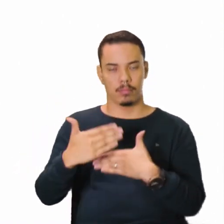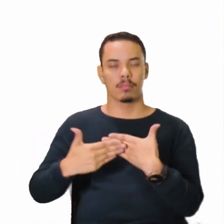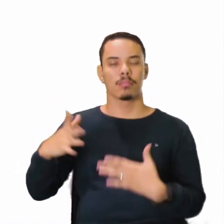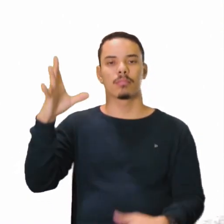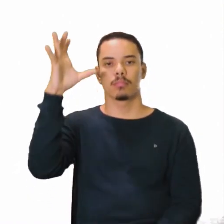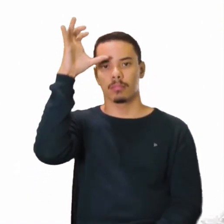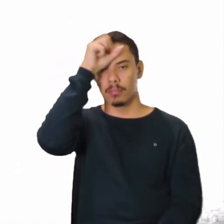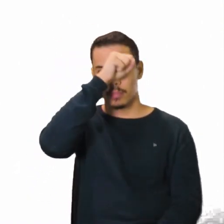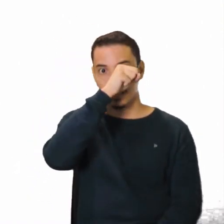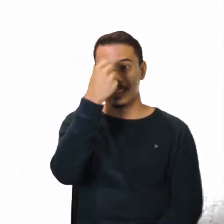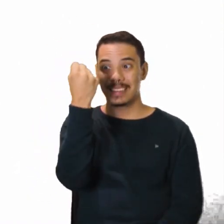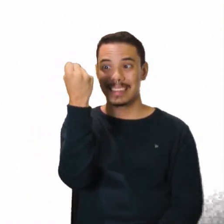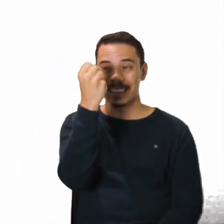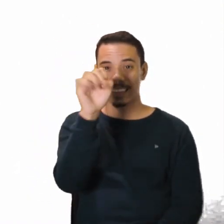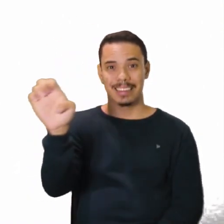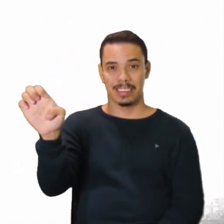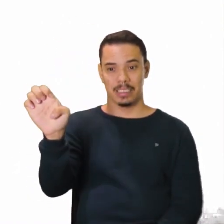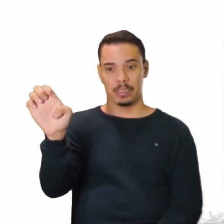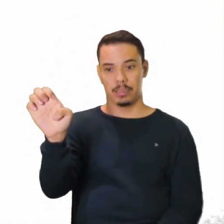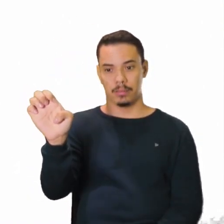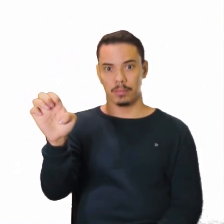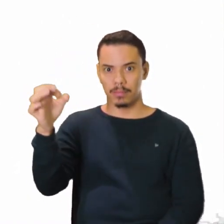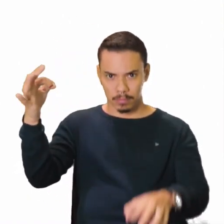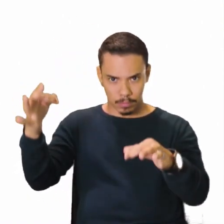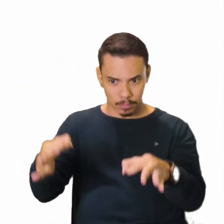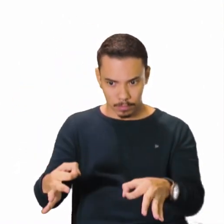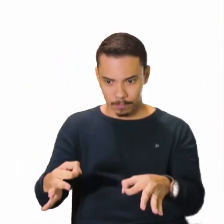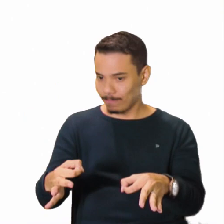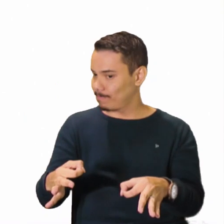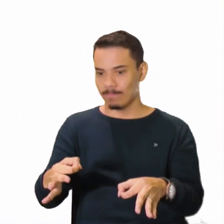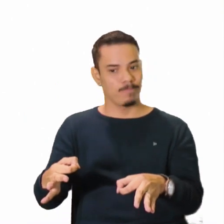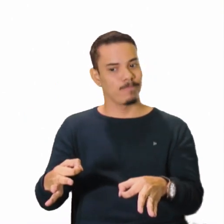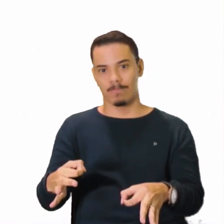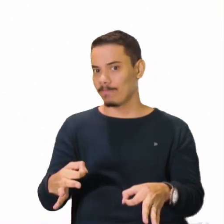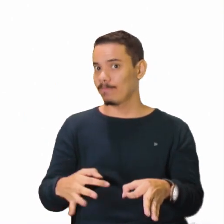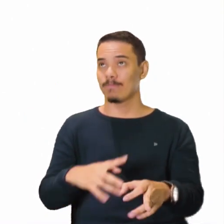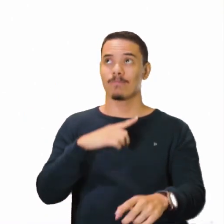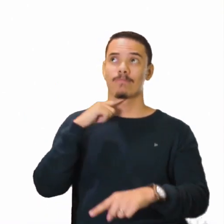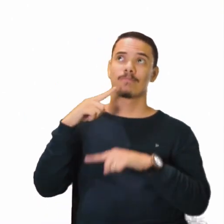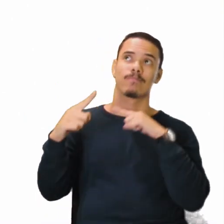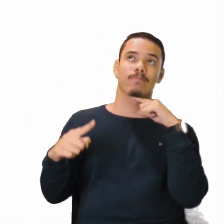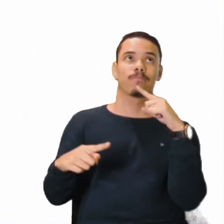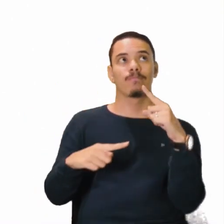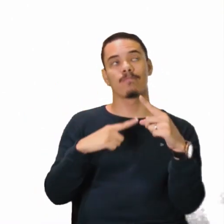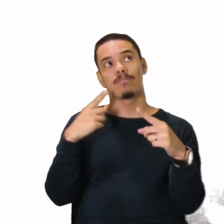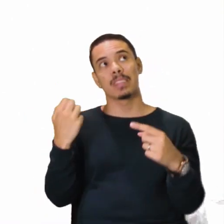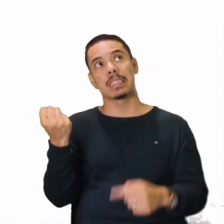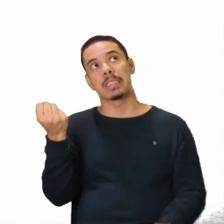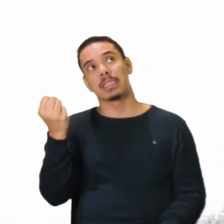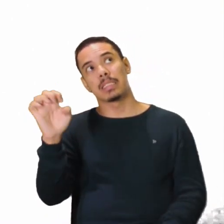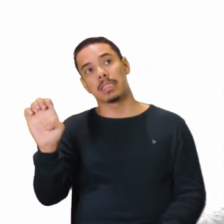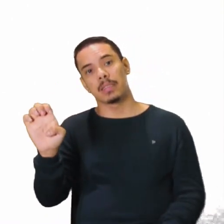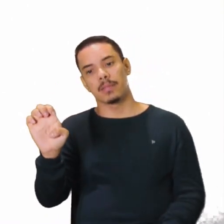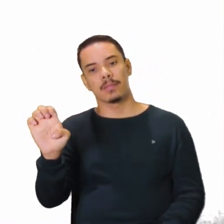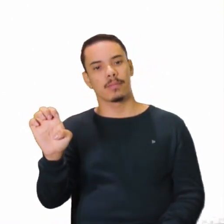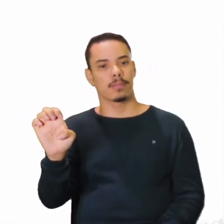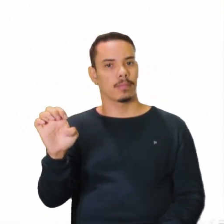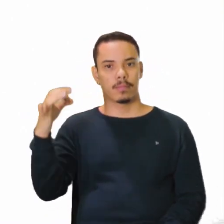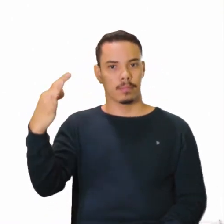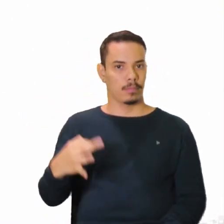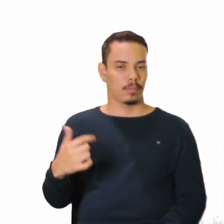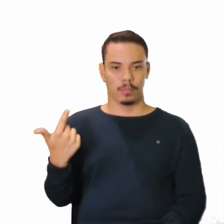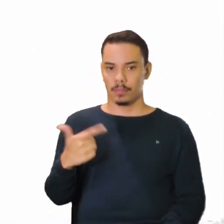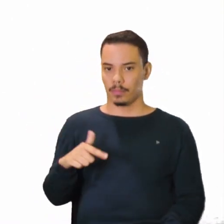aprenderia. Se lesse, é uma certeza? Não. Então, causa aqui o modo subjuntivo é a